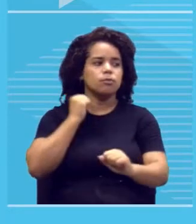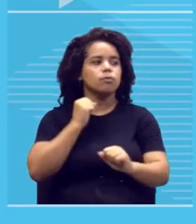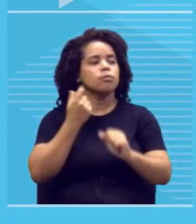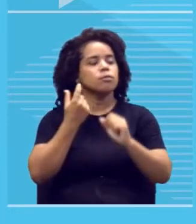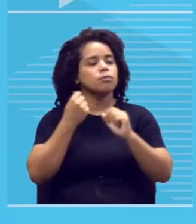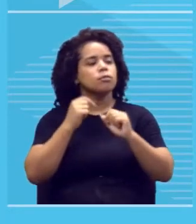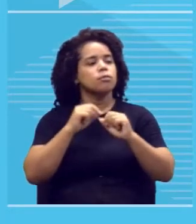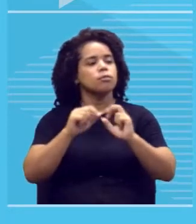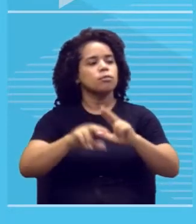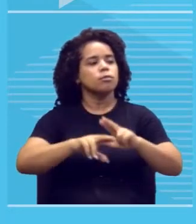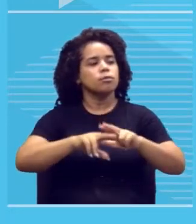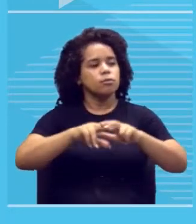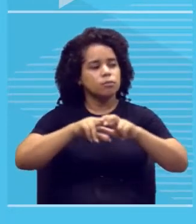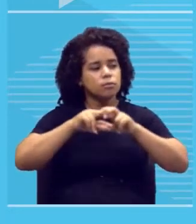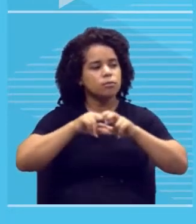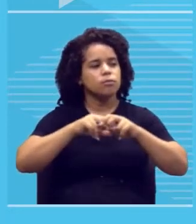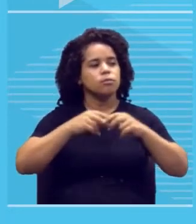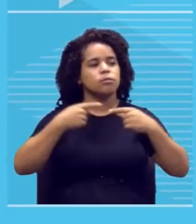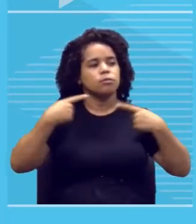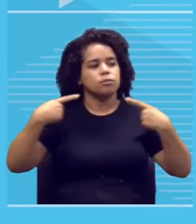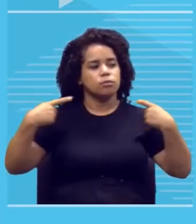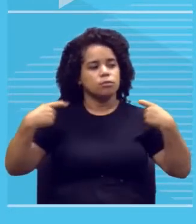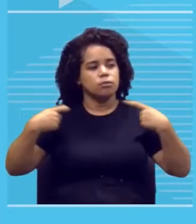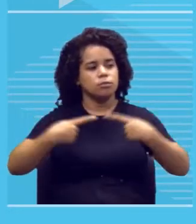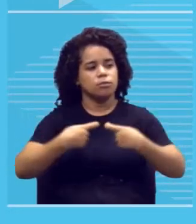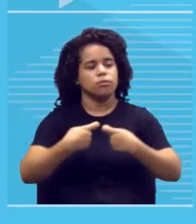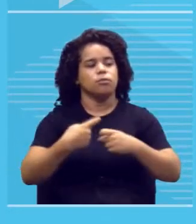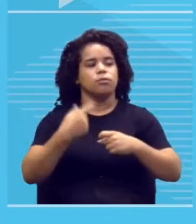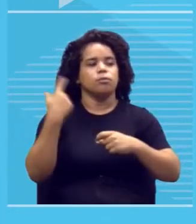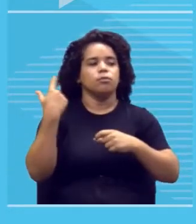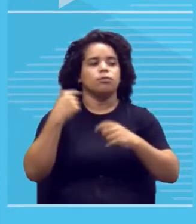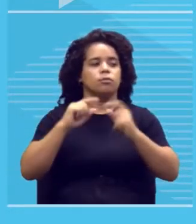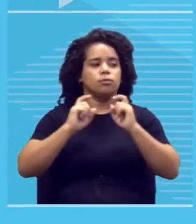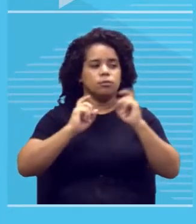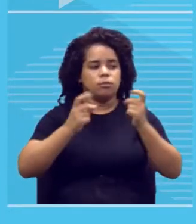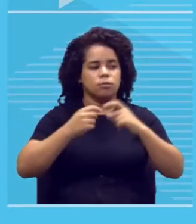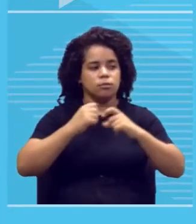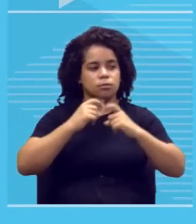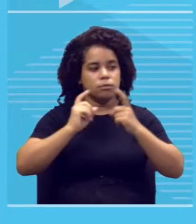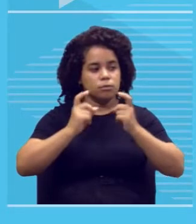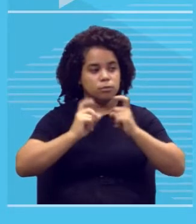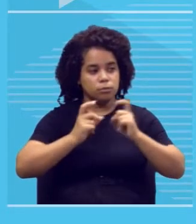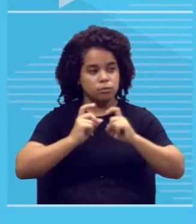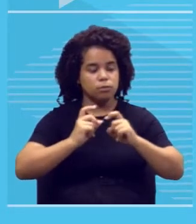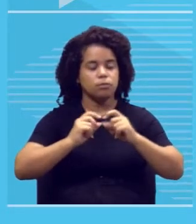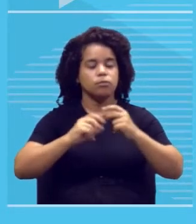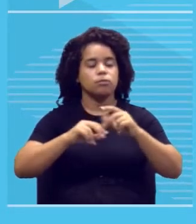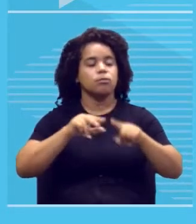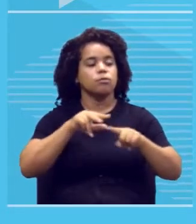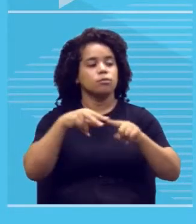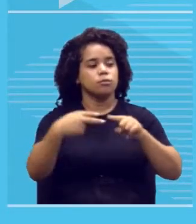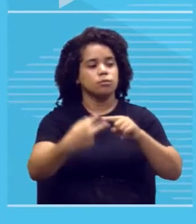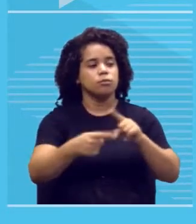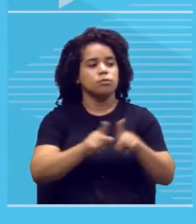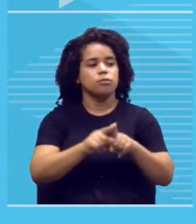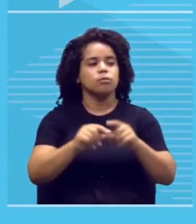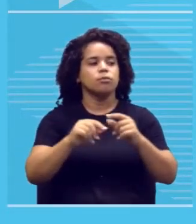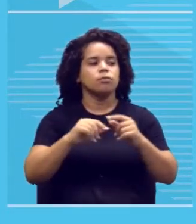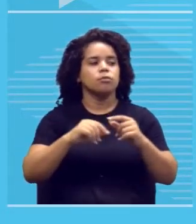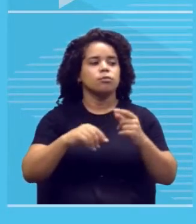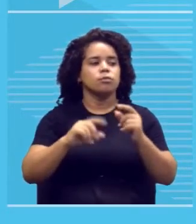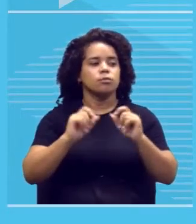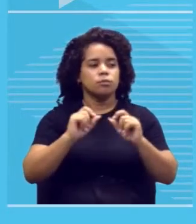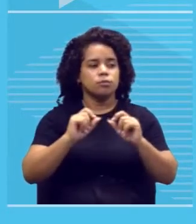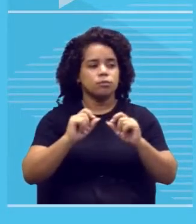discutindo as causas e consequências disso e também trazendo músicas que refletem sobre essa narrativa